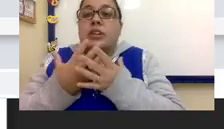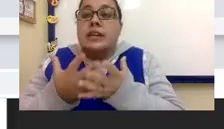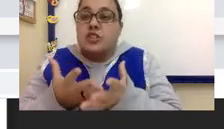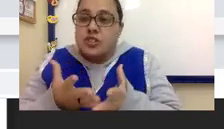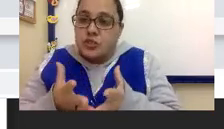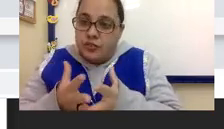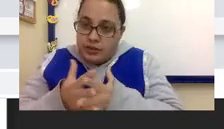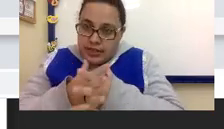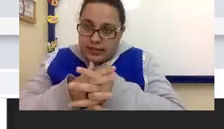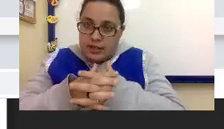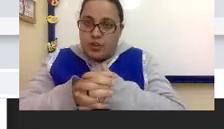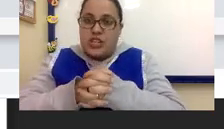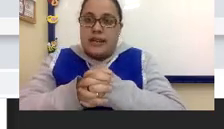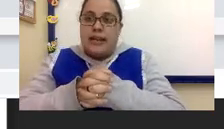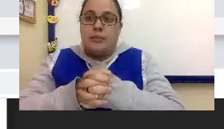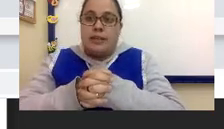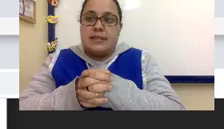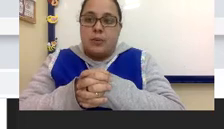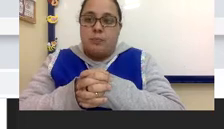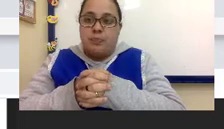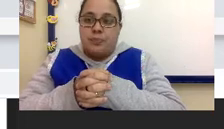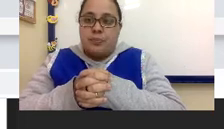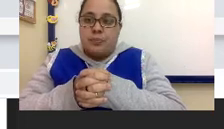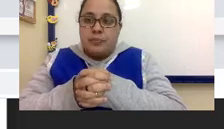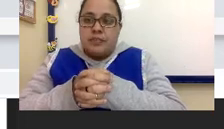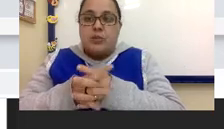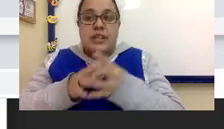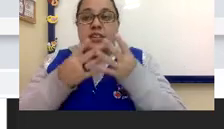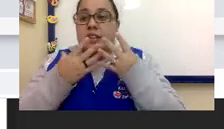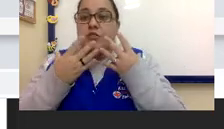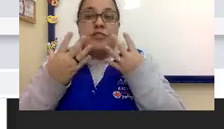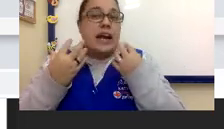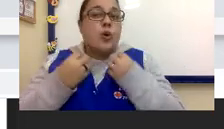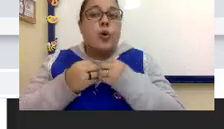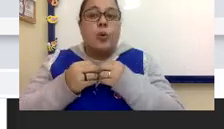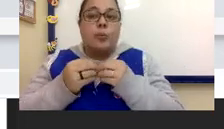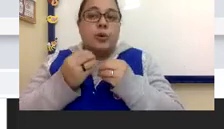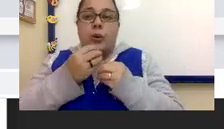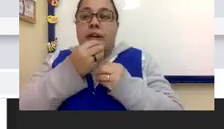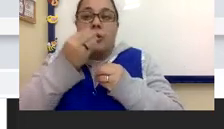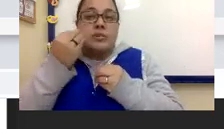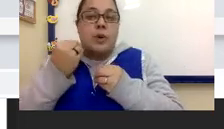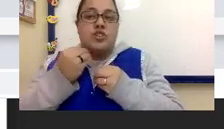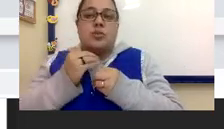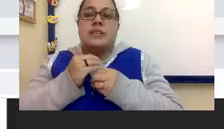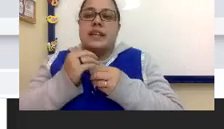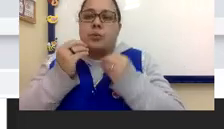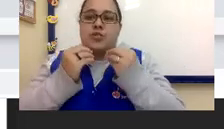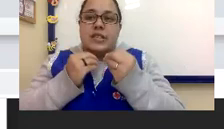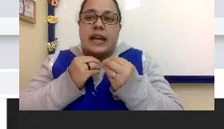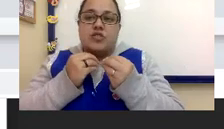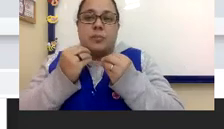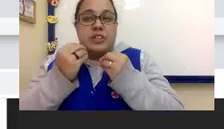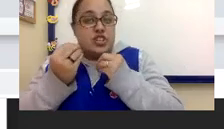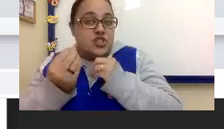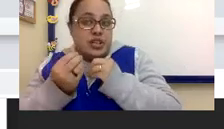é importante escovar os dentes depois de cada alimentação? Senão os dentes eles vão ficar como? Porque o que pode acontecer lá com